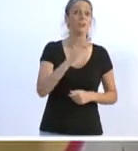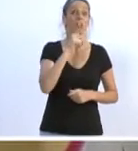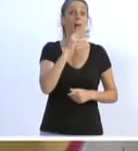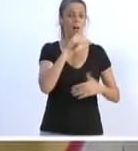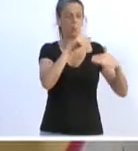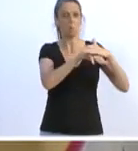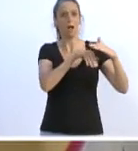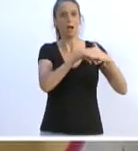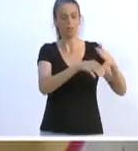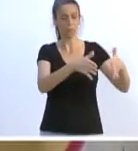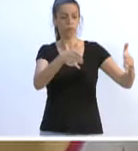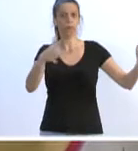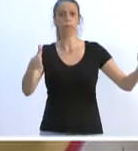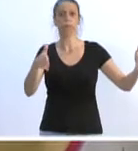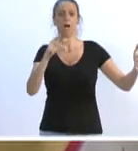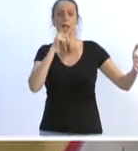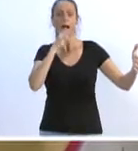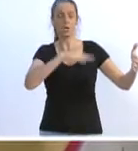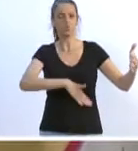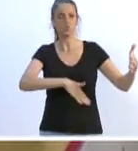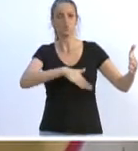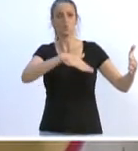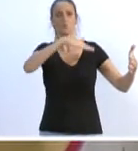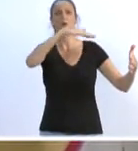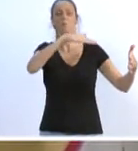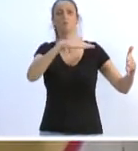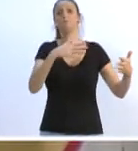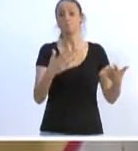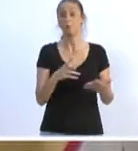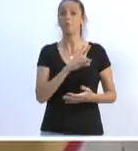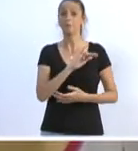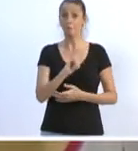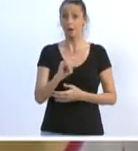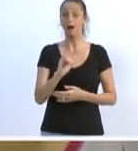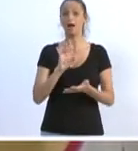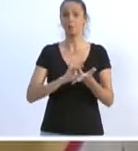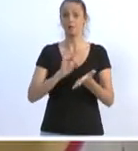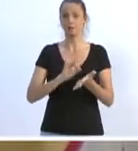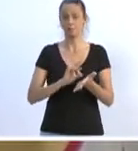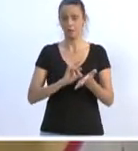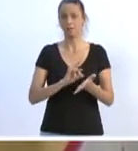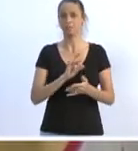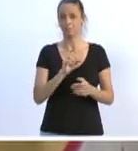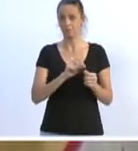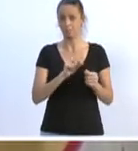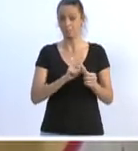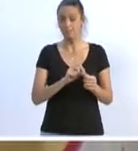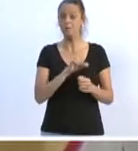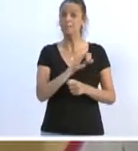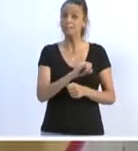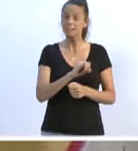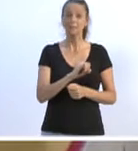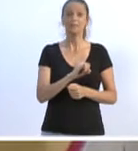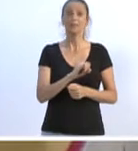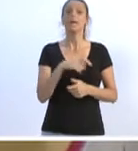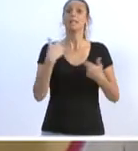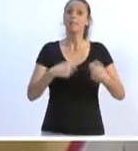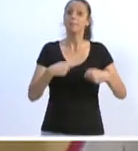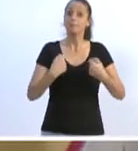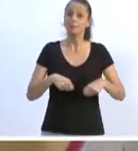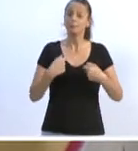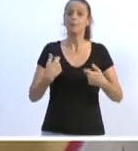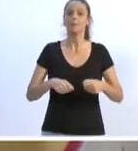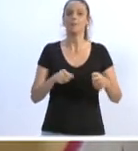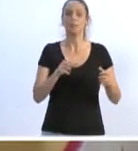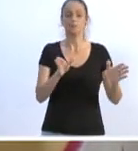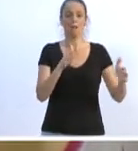não acontecer no médio prazo nós não estaremos implantando um booster vereador almir para aumentar a pressão em função da